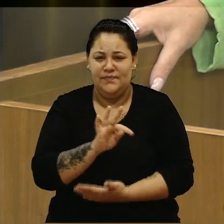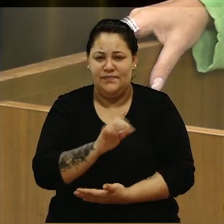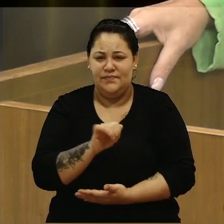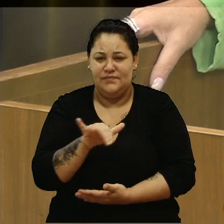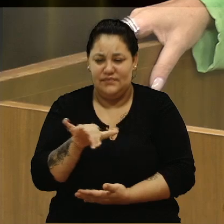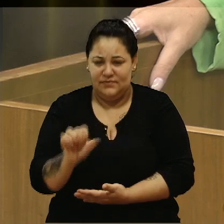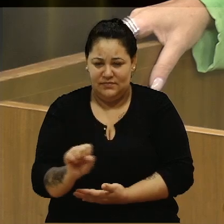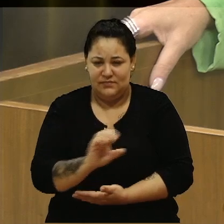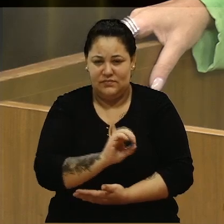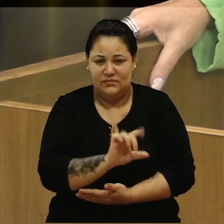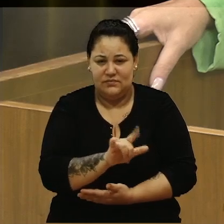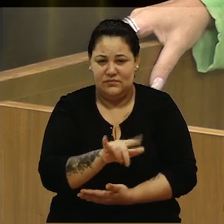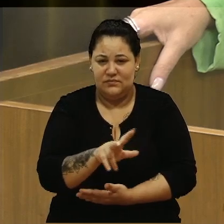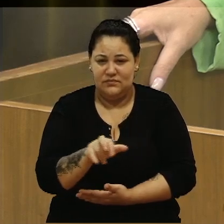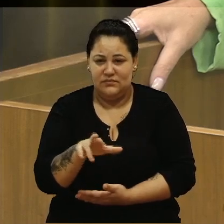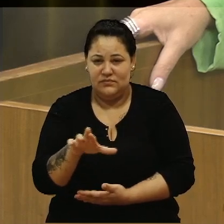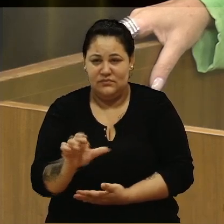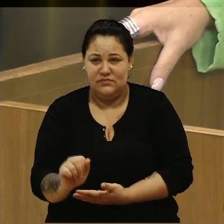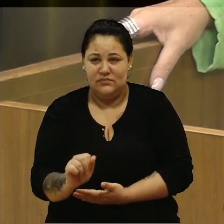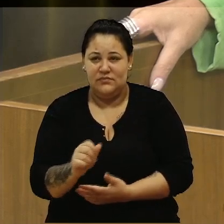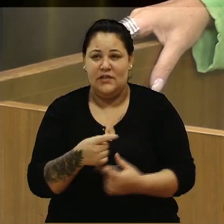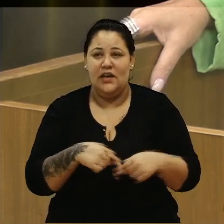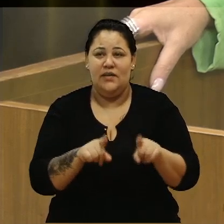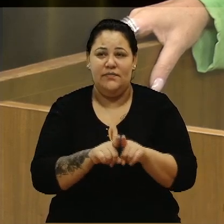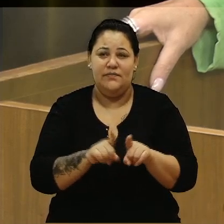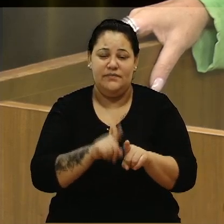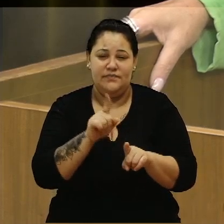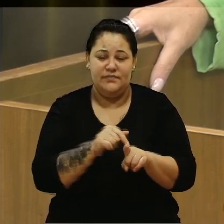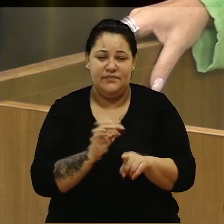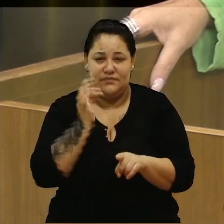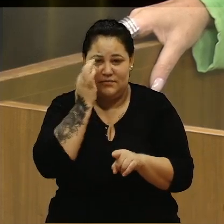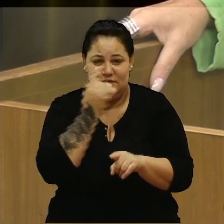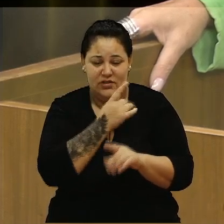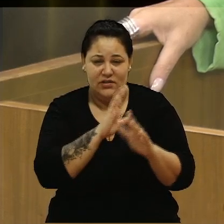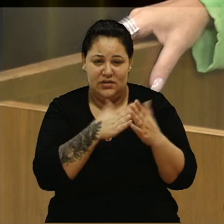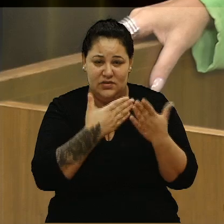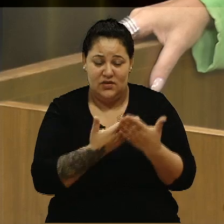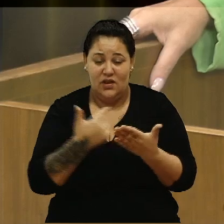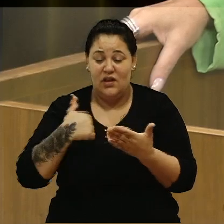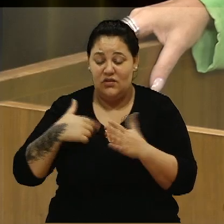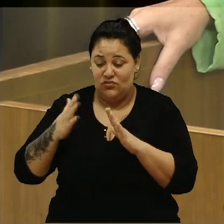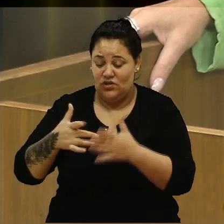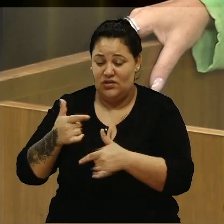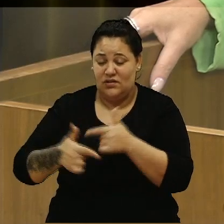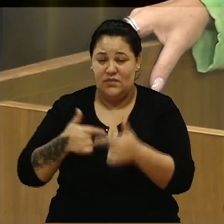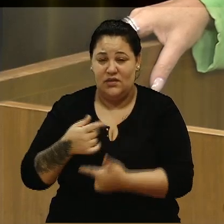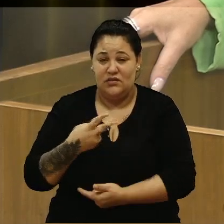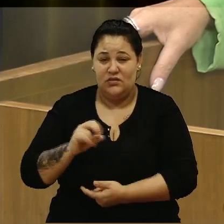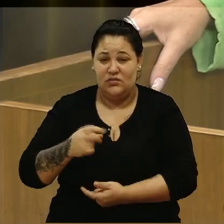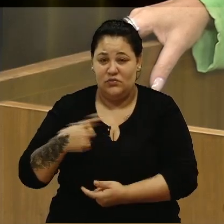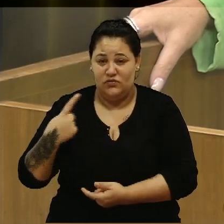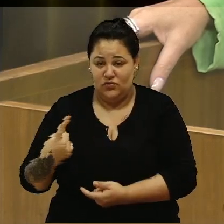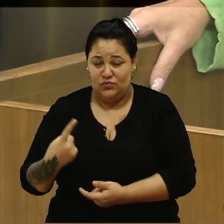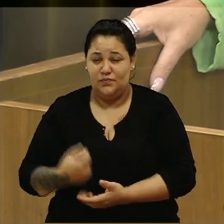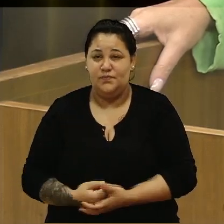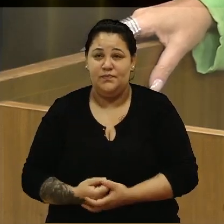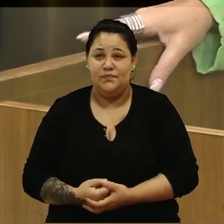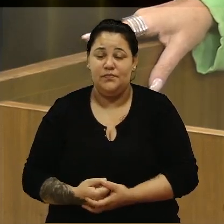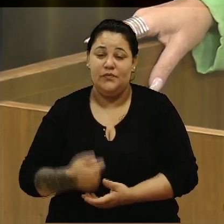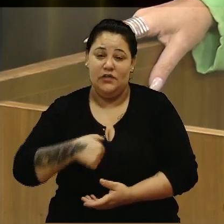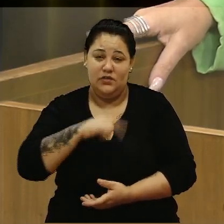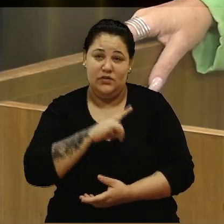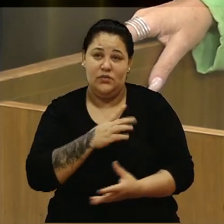Oliveira, que estava na escola João Desorze, uma escola que eu trabalhei em 2021 e que eu tenho